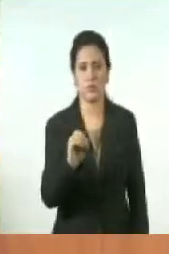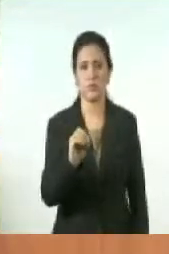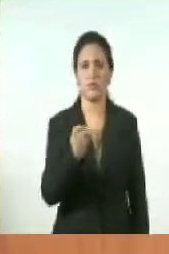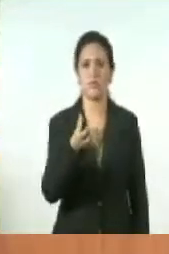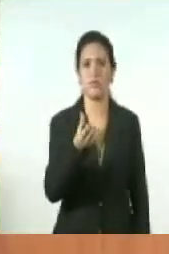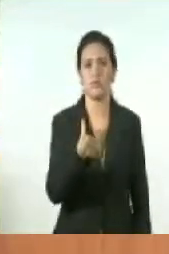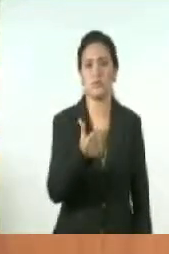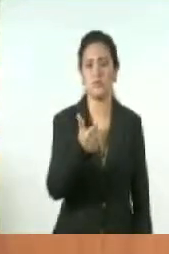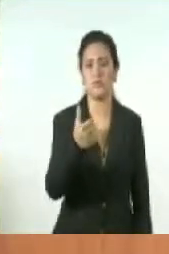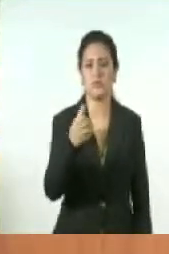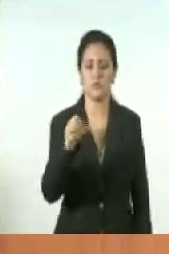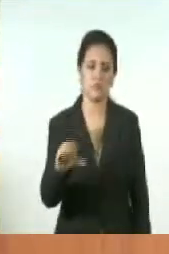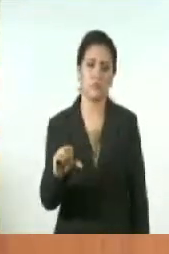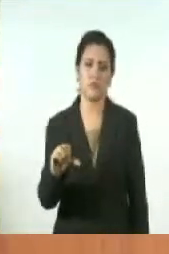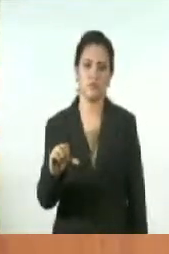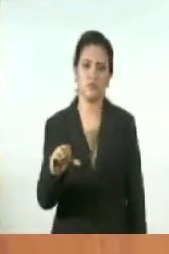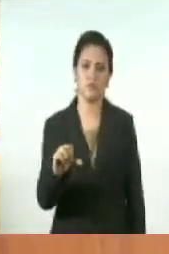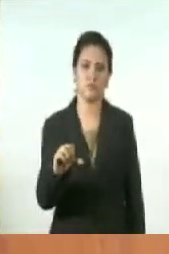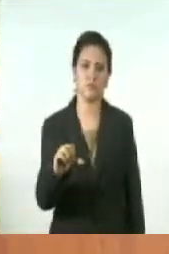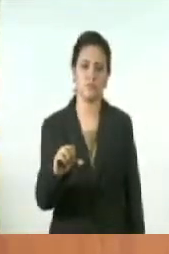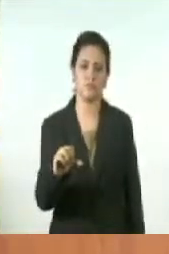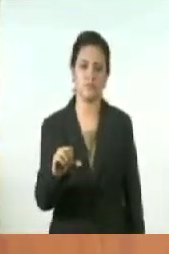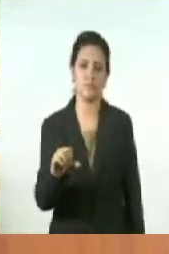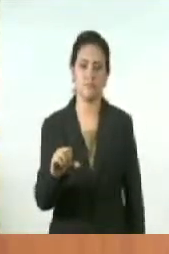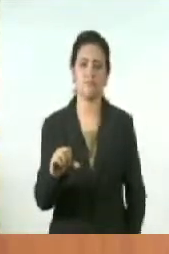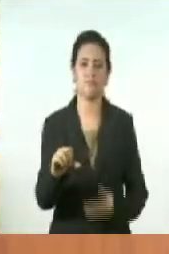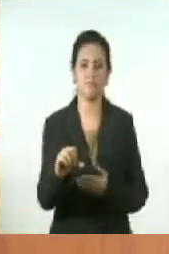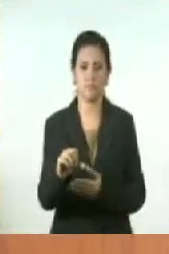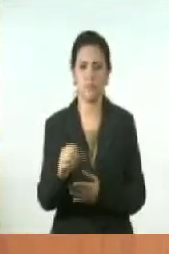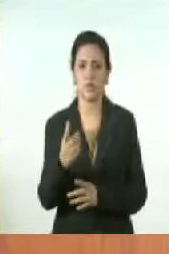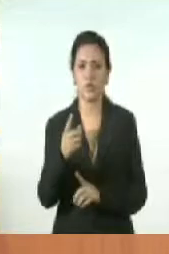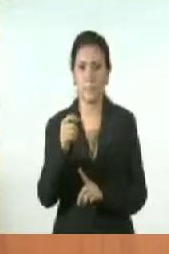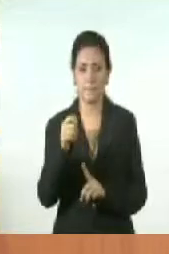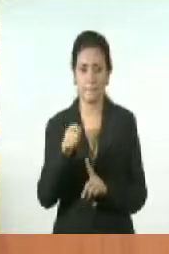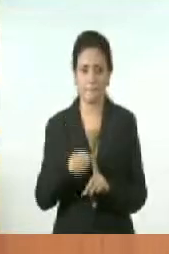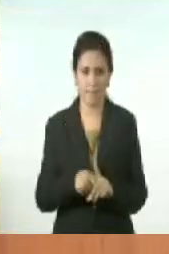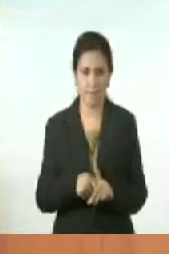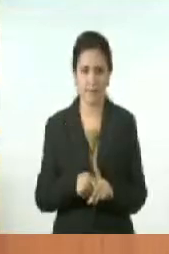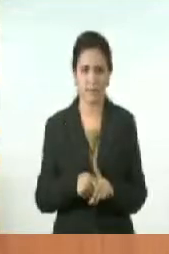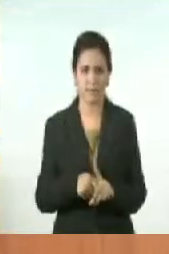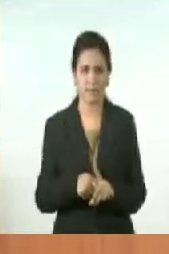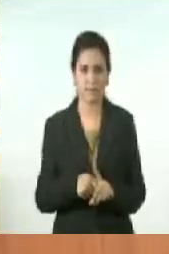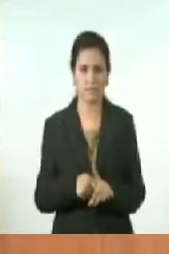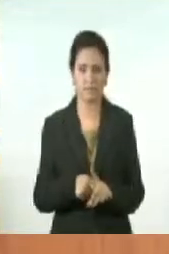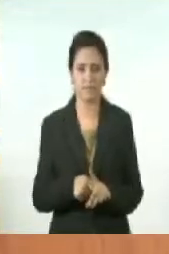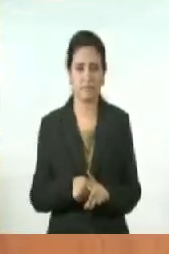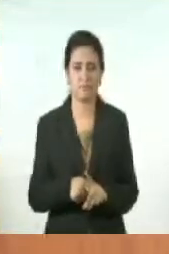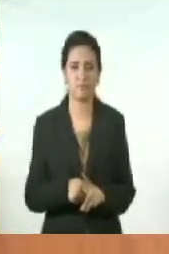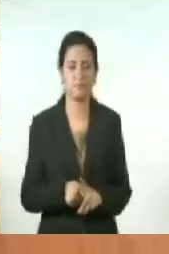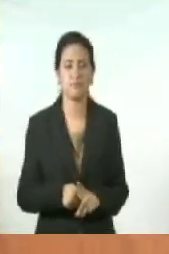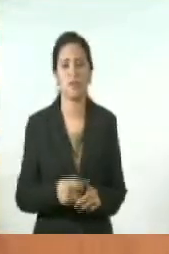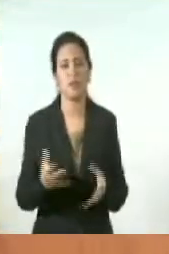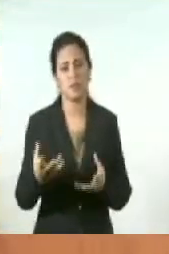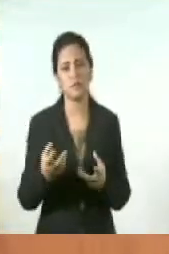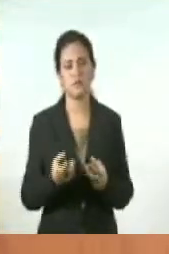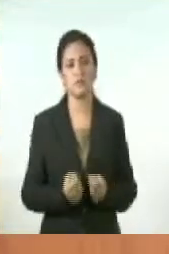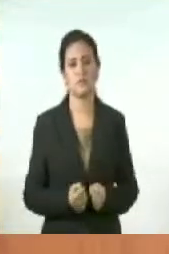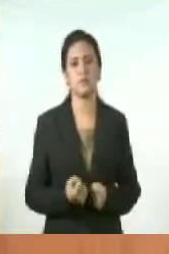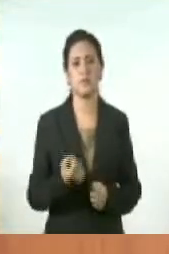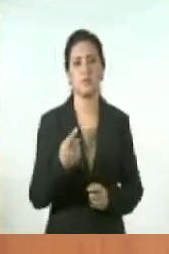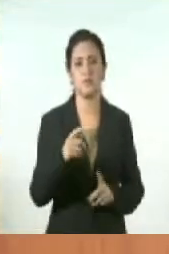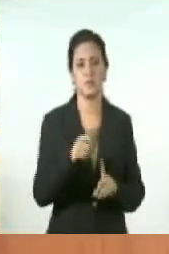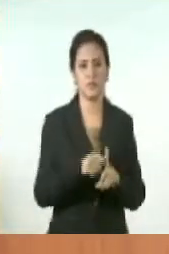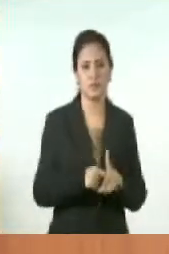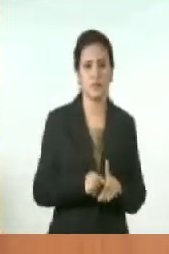diminuir R$ 1.619.000 que a BR Construtora recebe desse atual governo, ou vai receber desse atual governo, que ele já recebeu